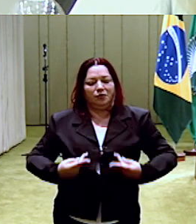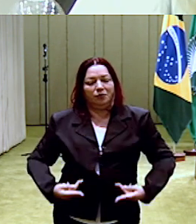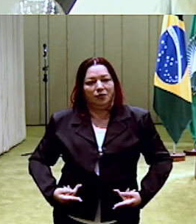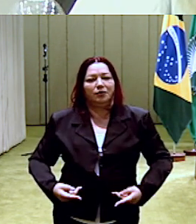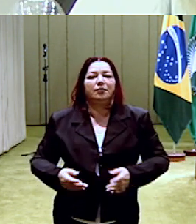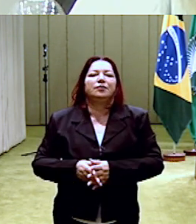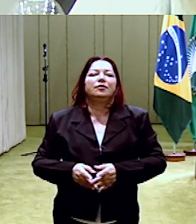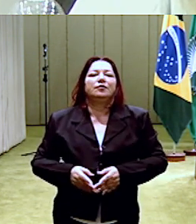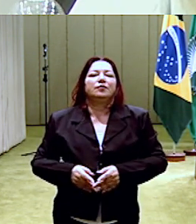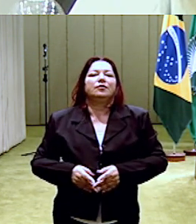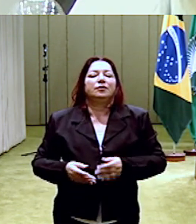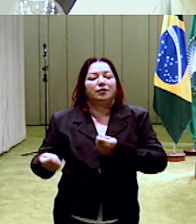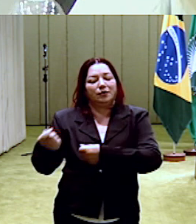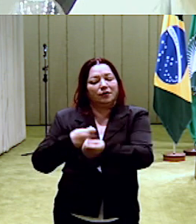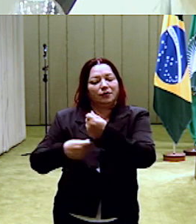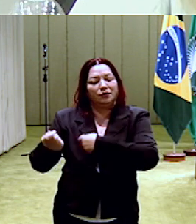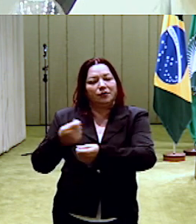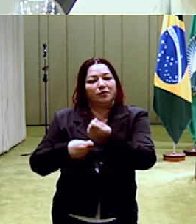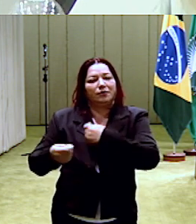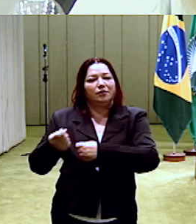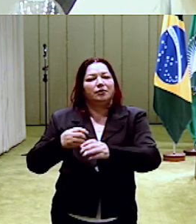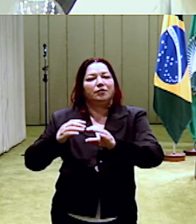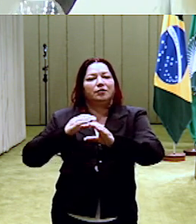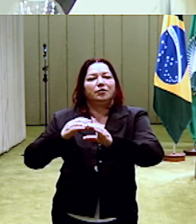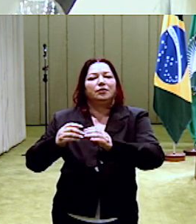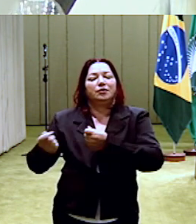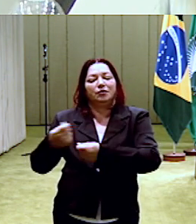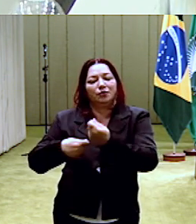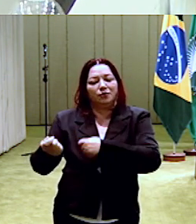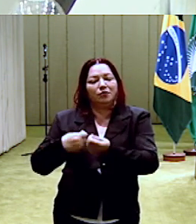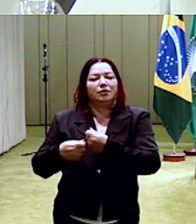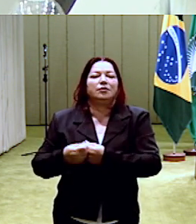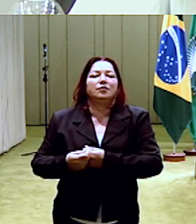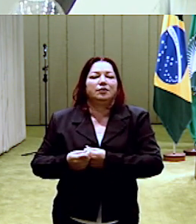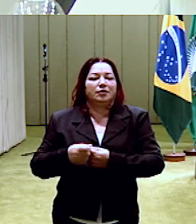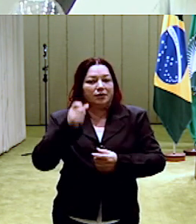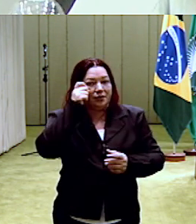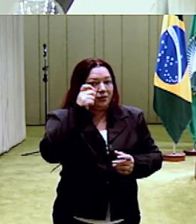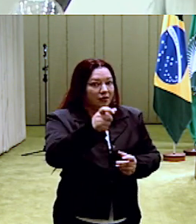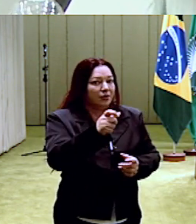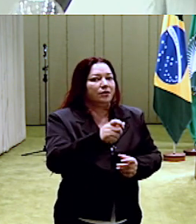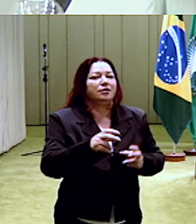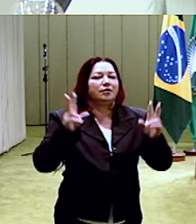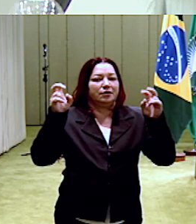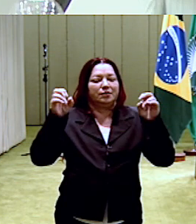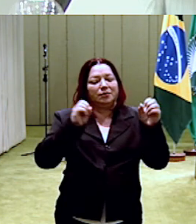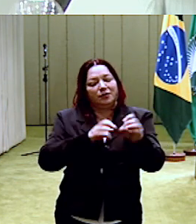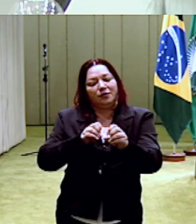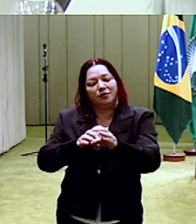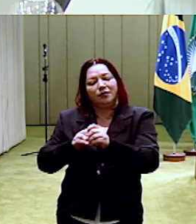Council e atua em negociações comerciais do setor de mineração. Interessa-se especialmente pelo tema da